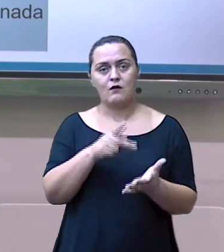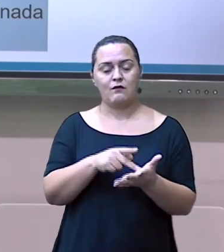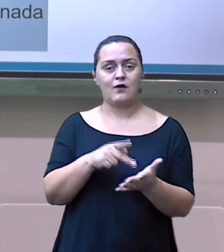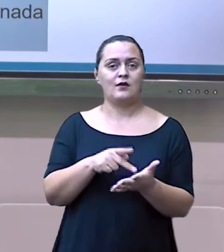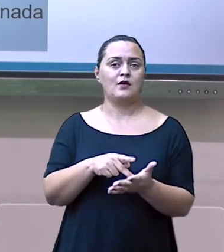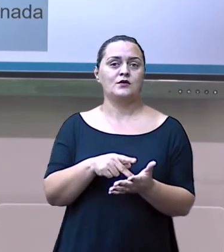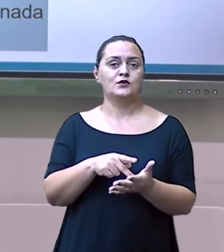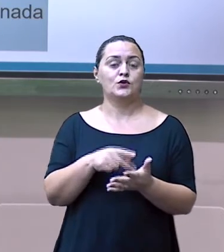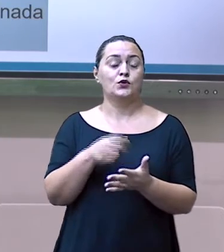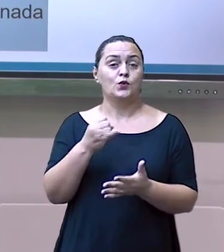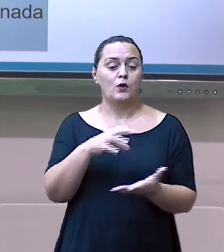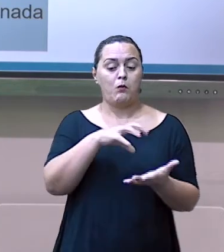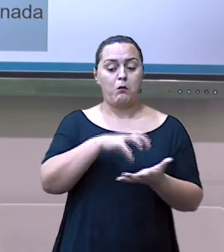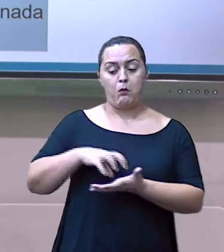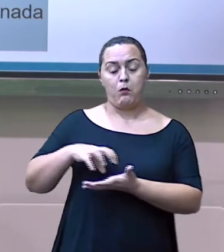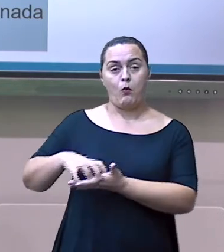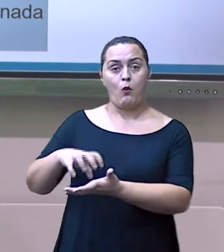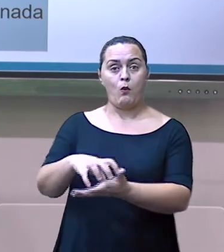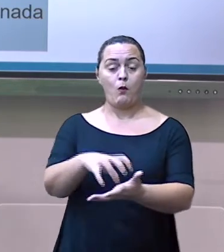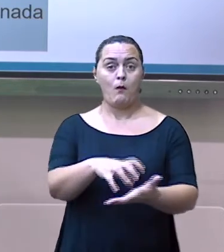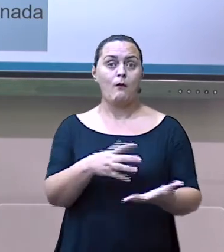na periferia?